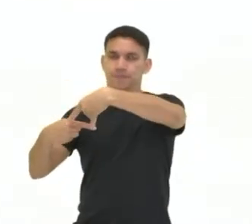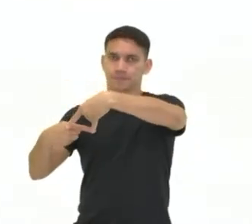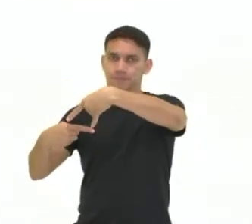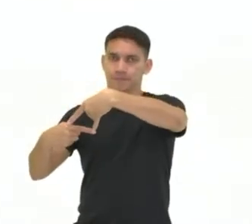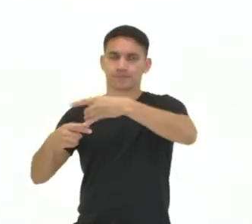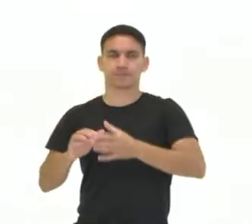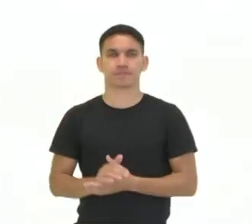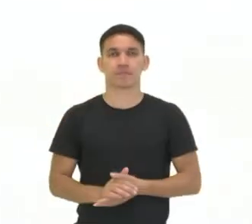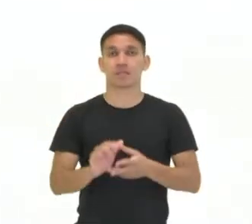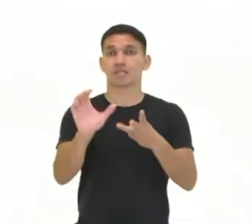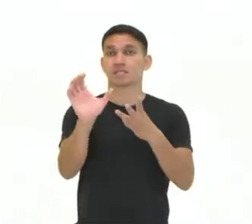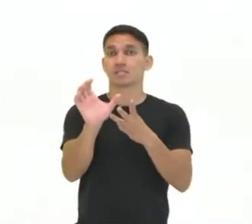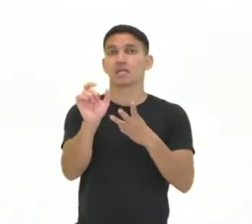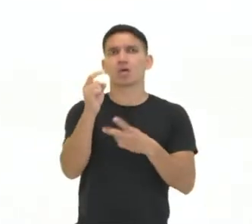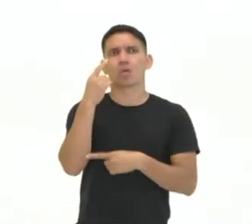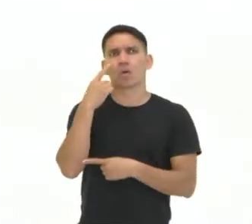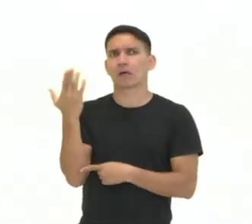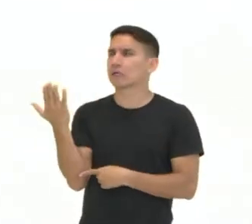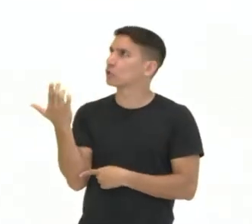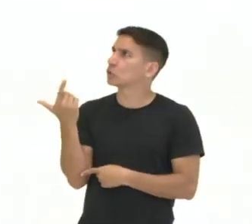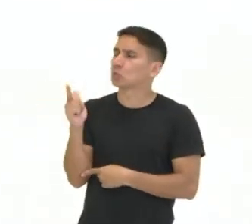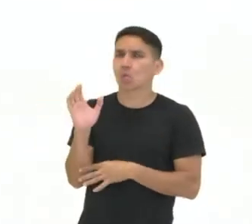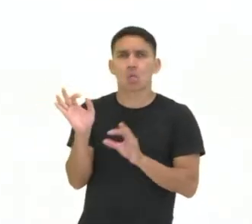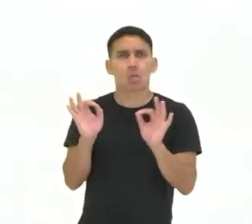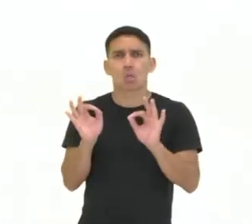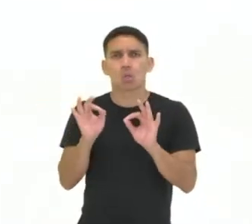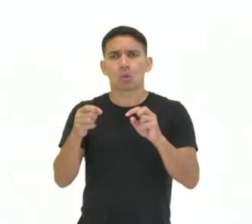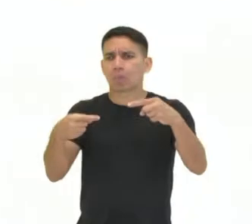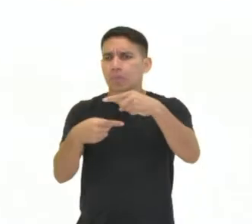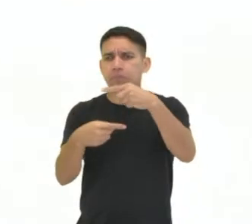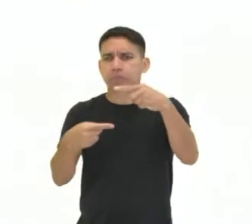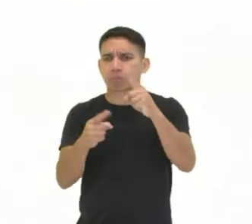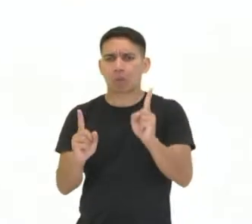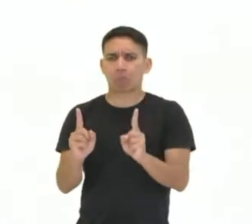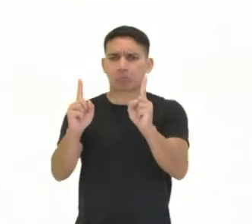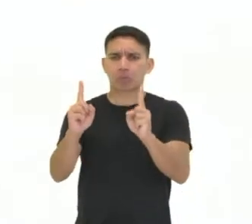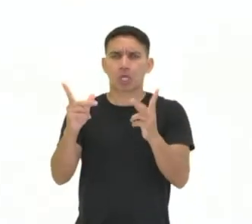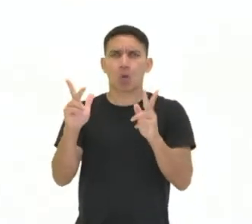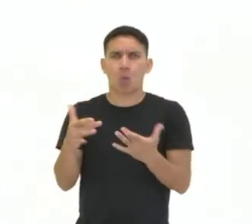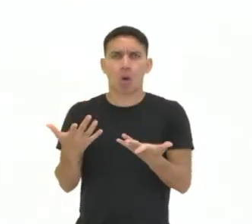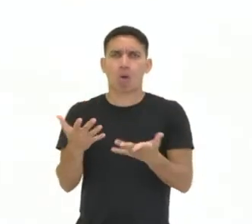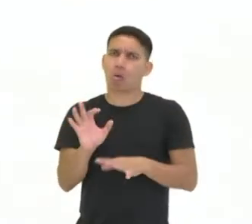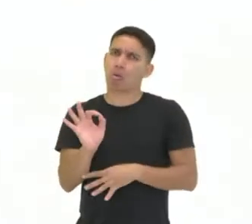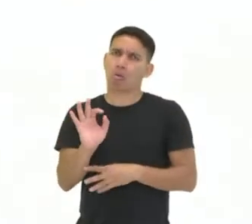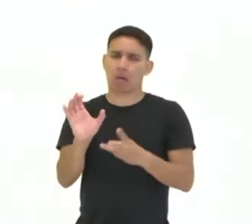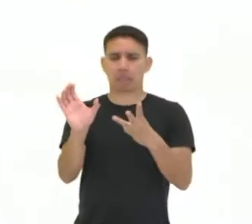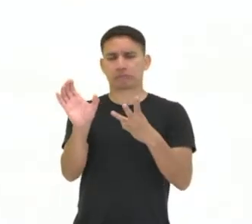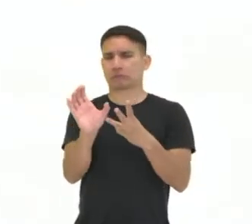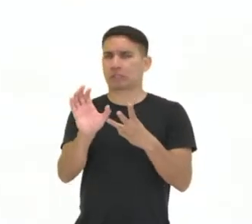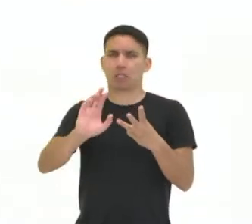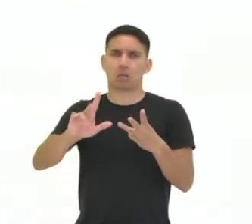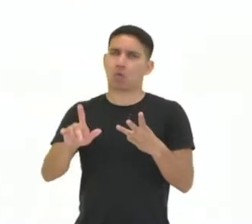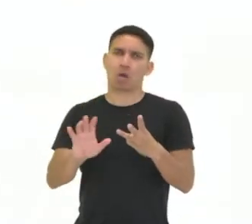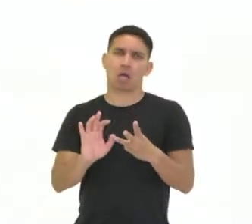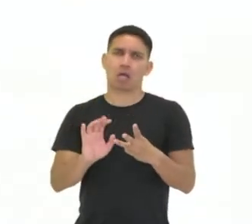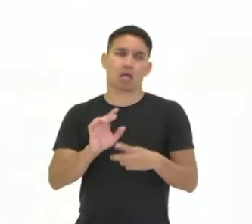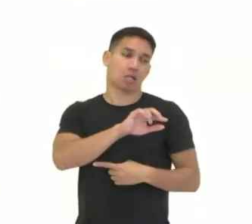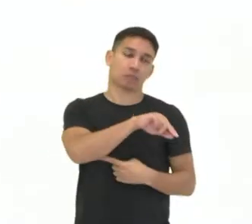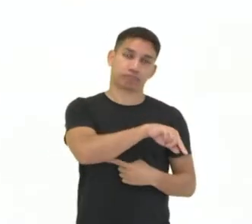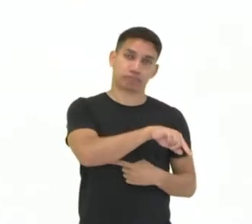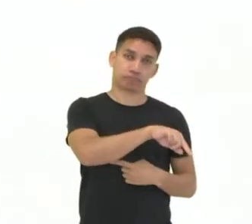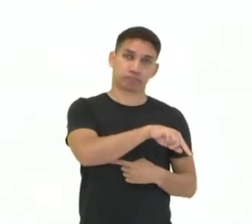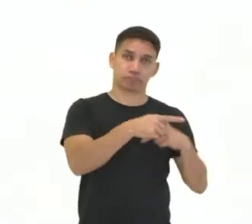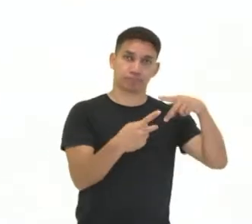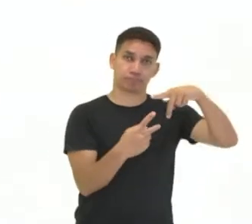A figura C, ela não tem nenhum lado paralelo, nenhum par de lados paralelos. Então a letra C não entra nem para paralelogramo e nem para